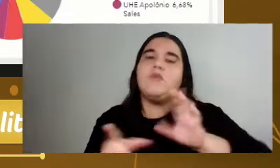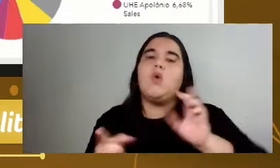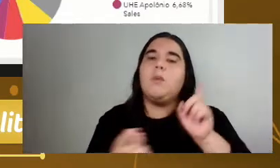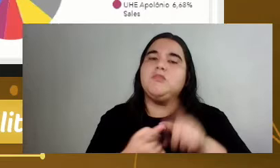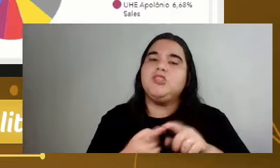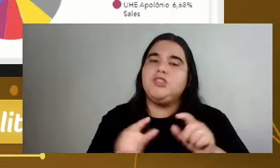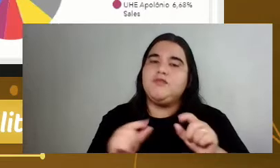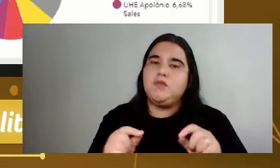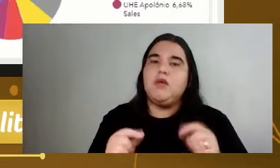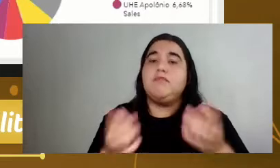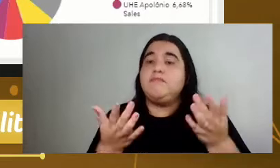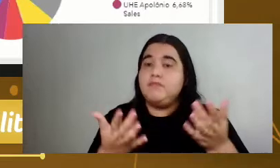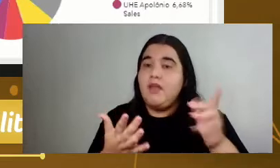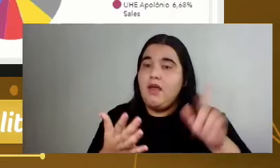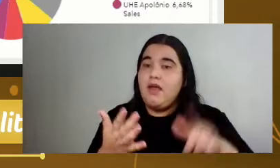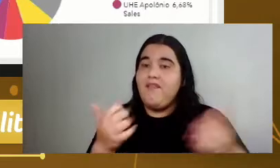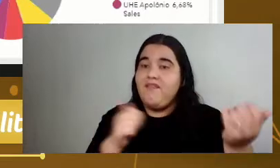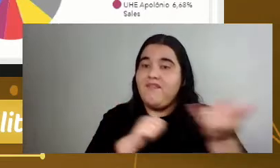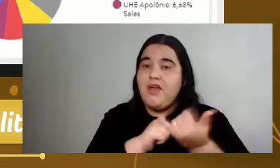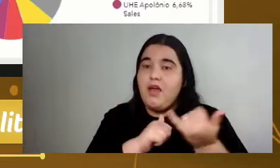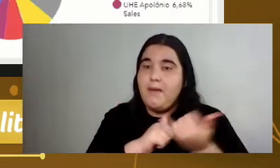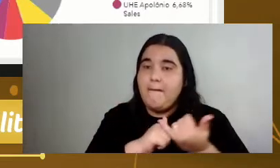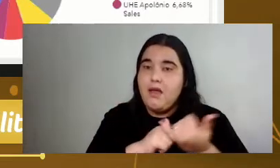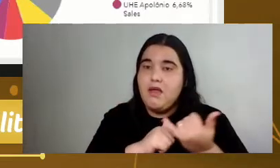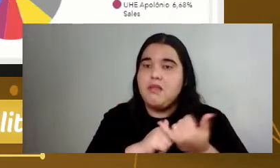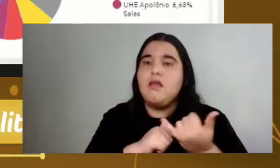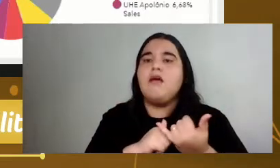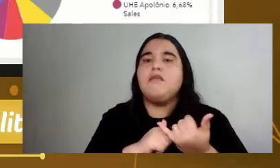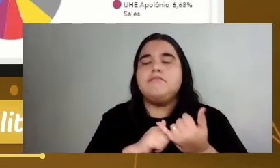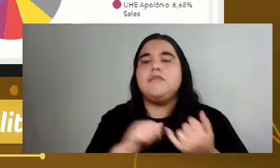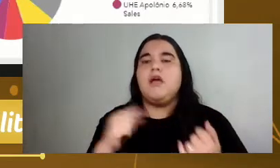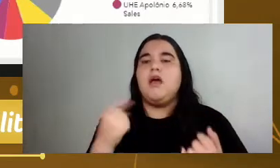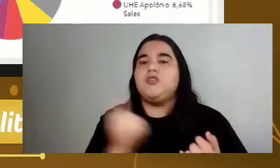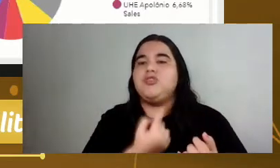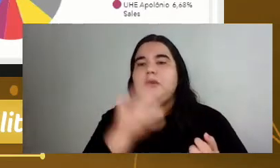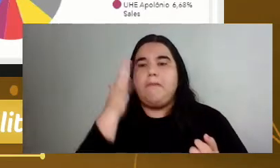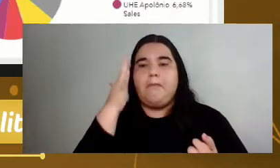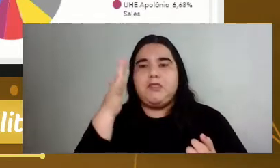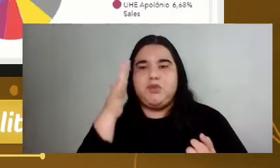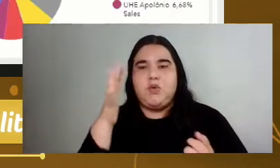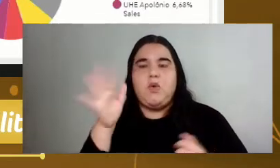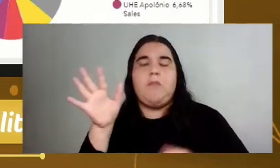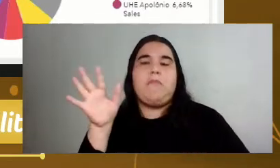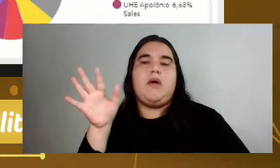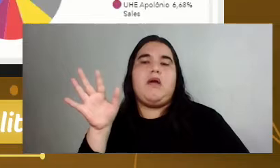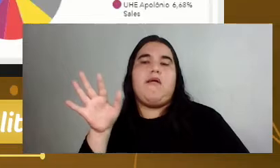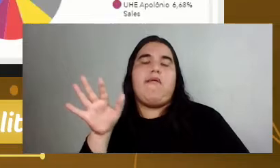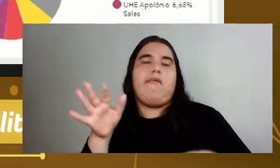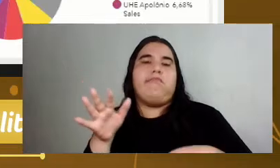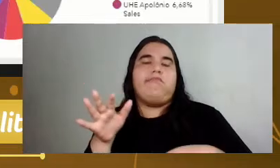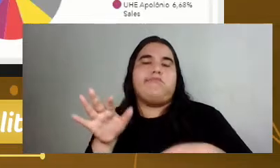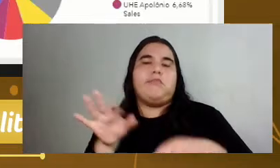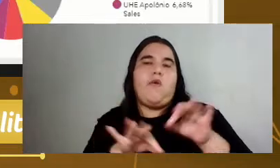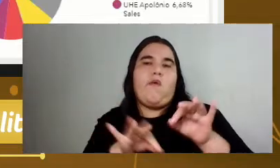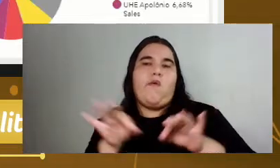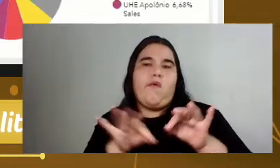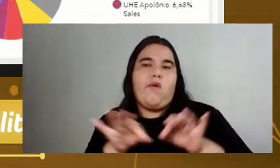onde a gente pensou para organizar, né, todas as nossas ocorrências, esses focos de